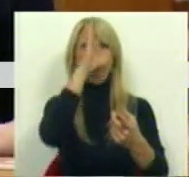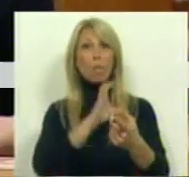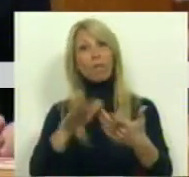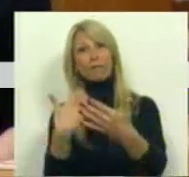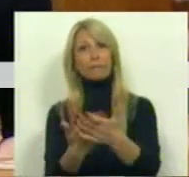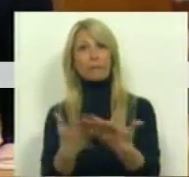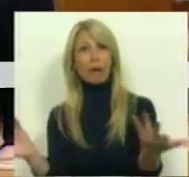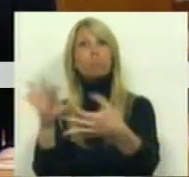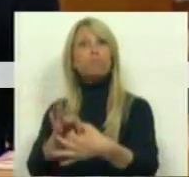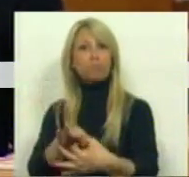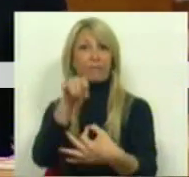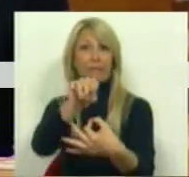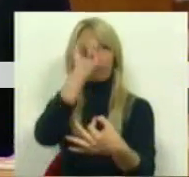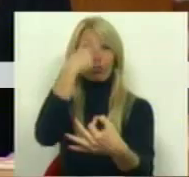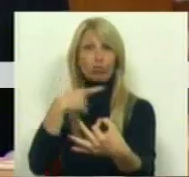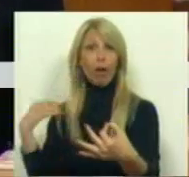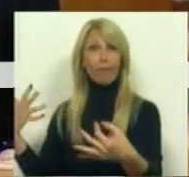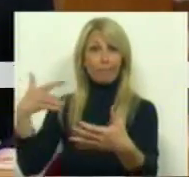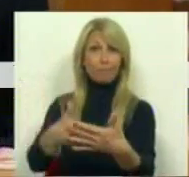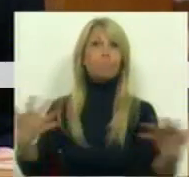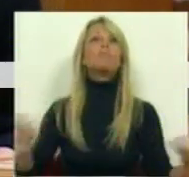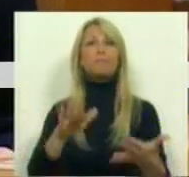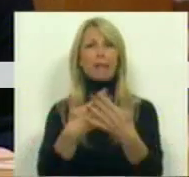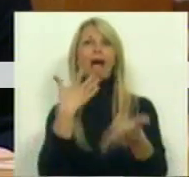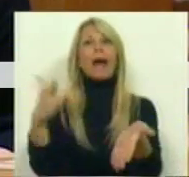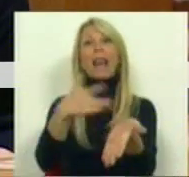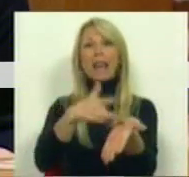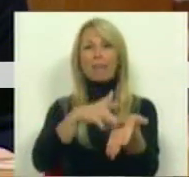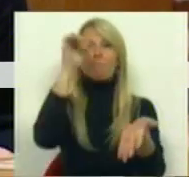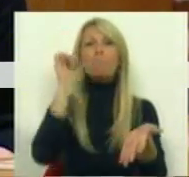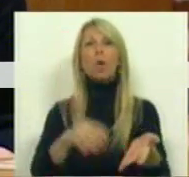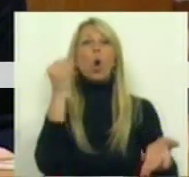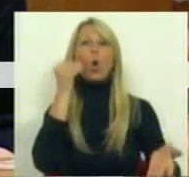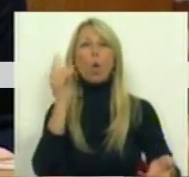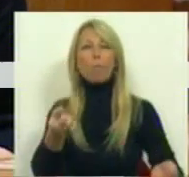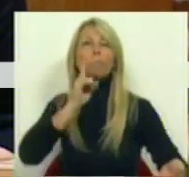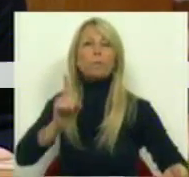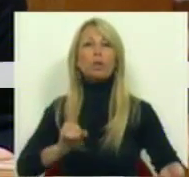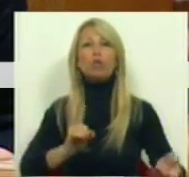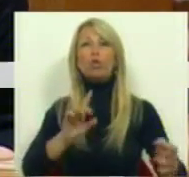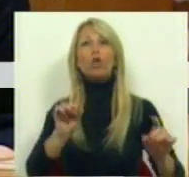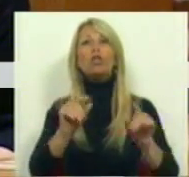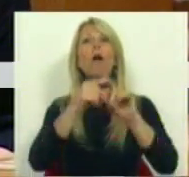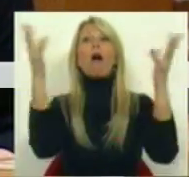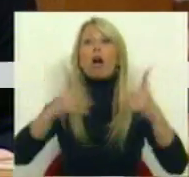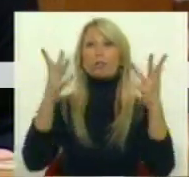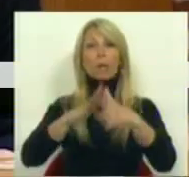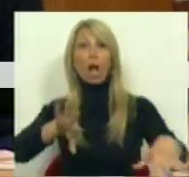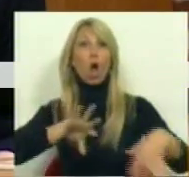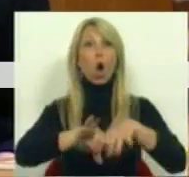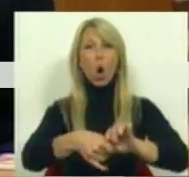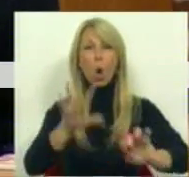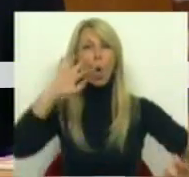história dava, na verdade, um manual. Como fazer truques orçamentais e negócios ruinosos para o interesse público em meia